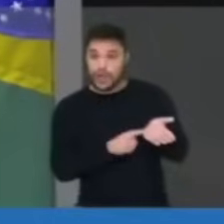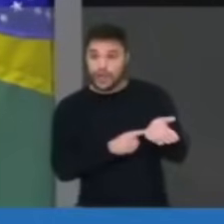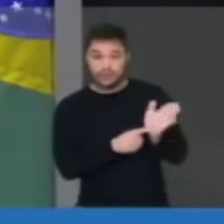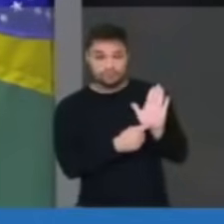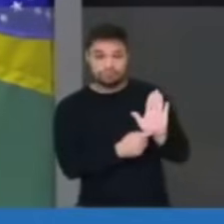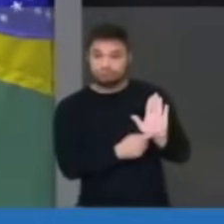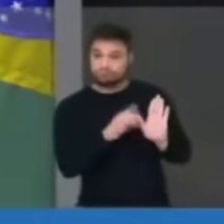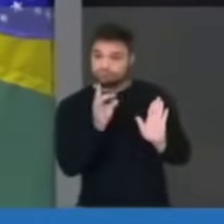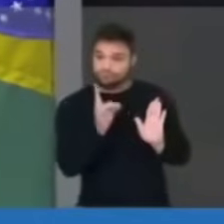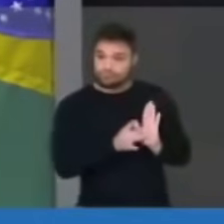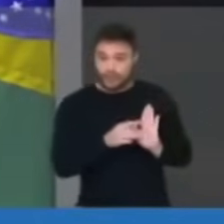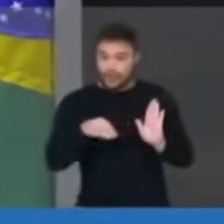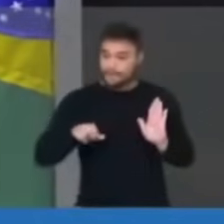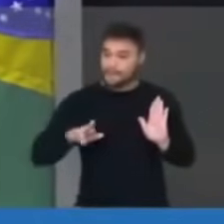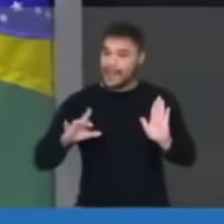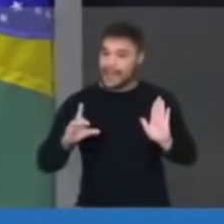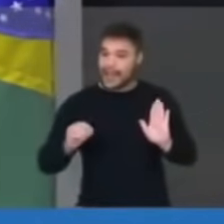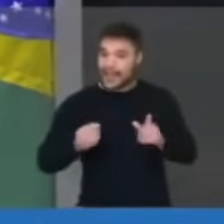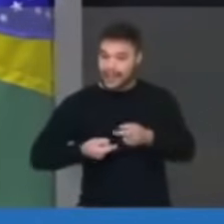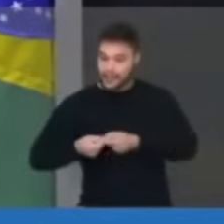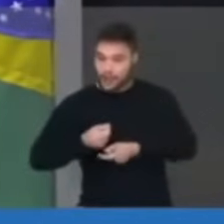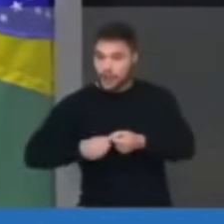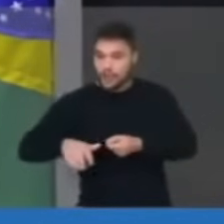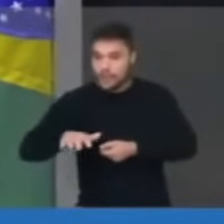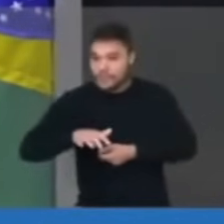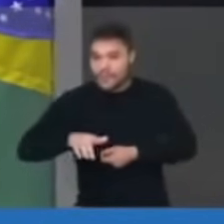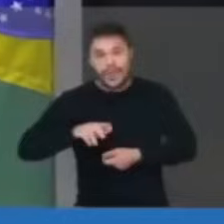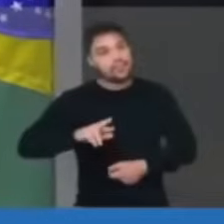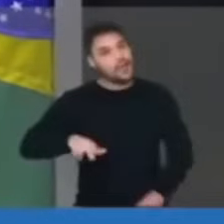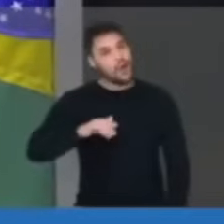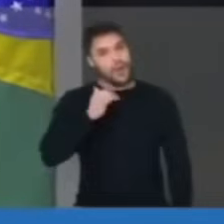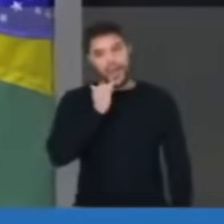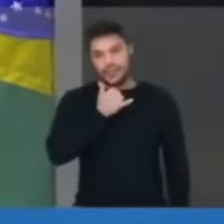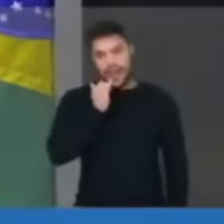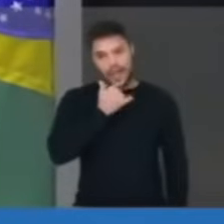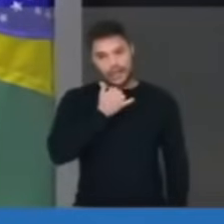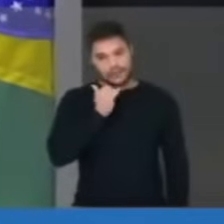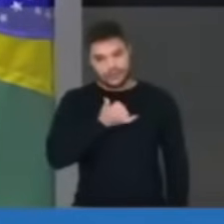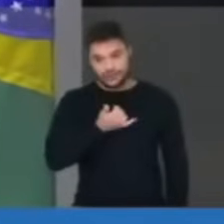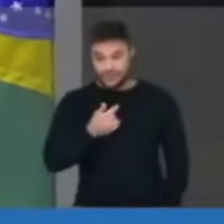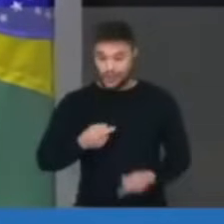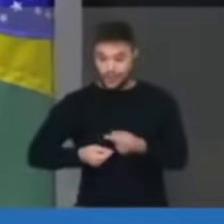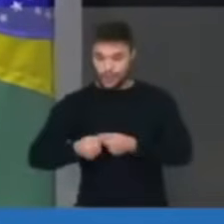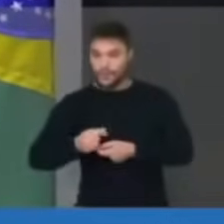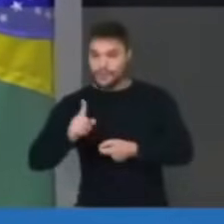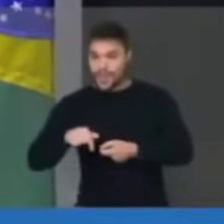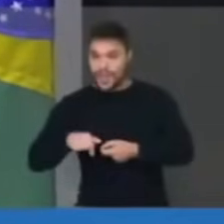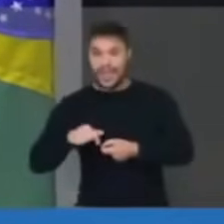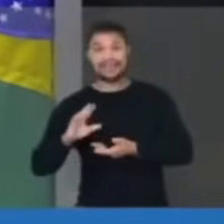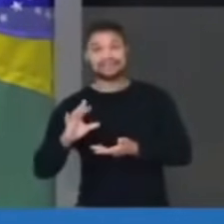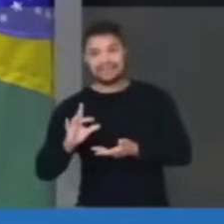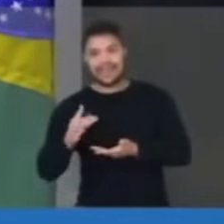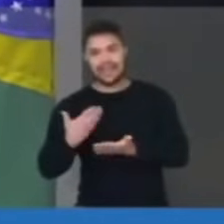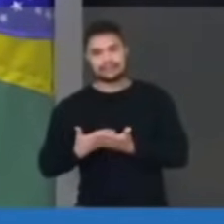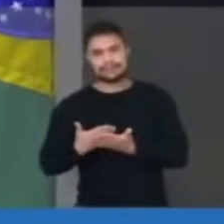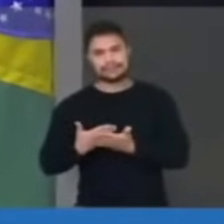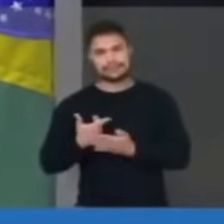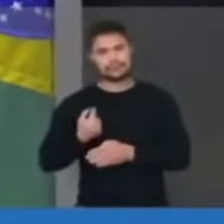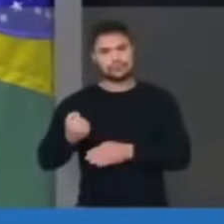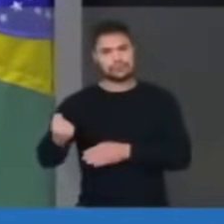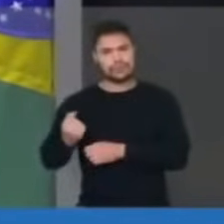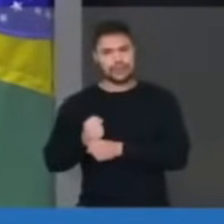fatos, mercado. Economia não é narrativa. Economia é uma ciência estudada há mais de 200